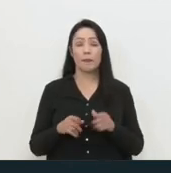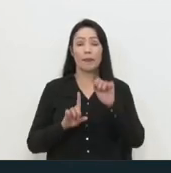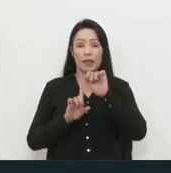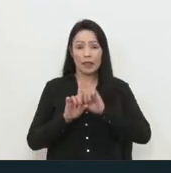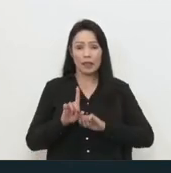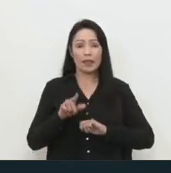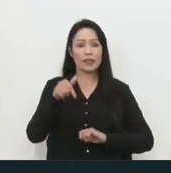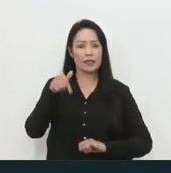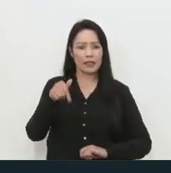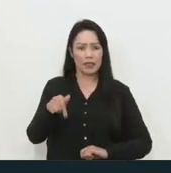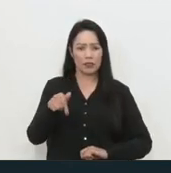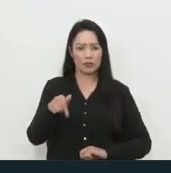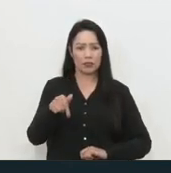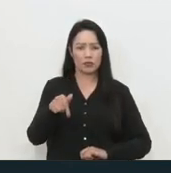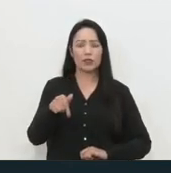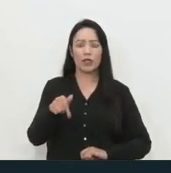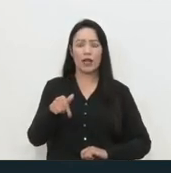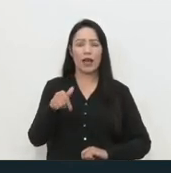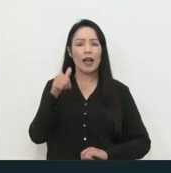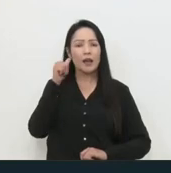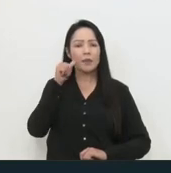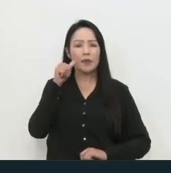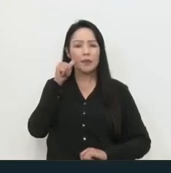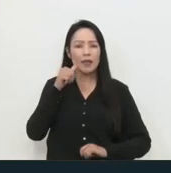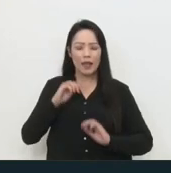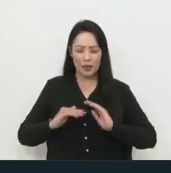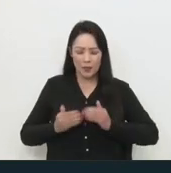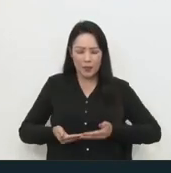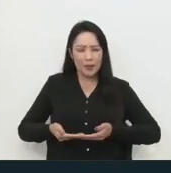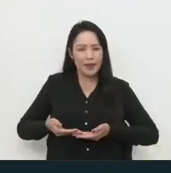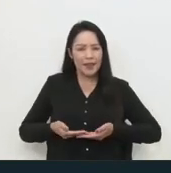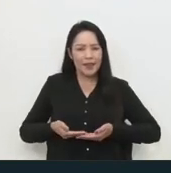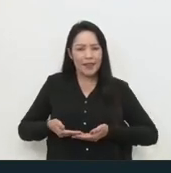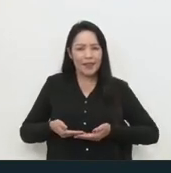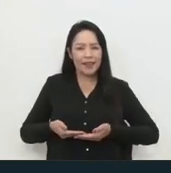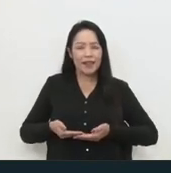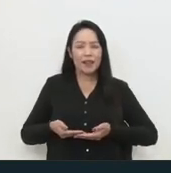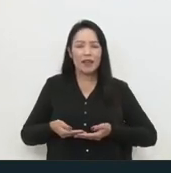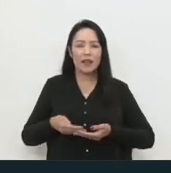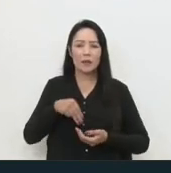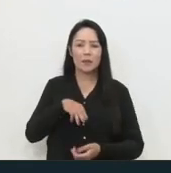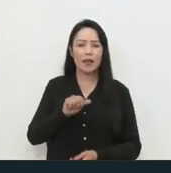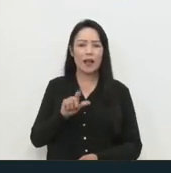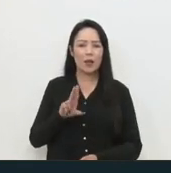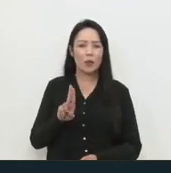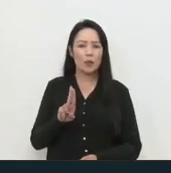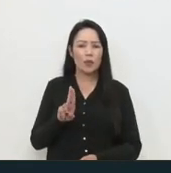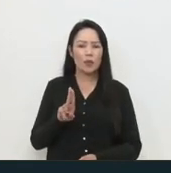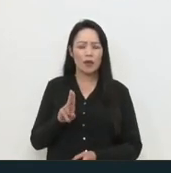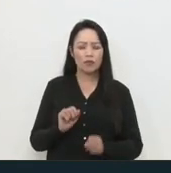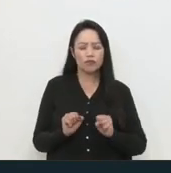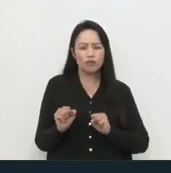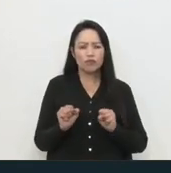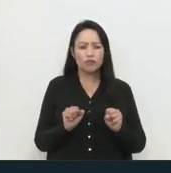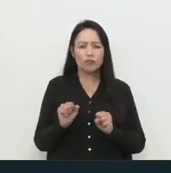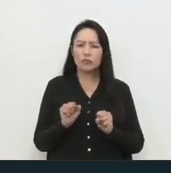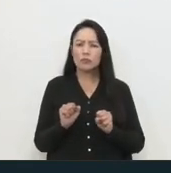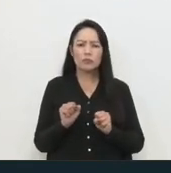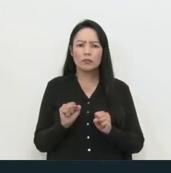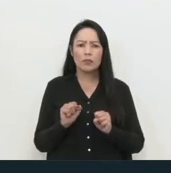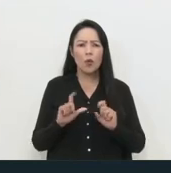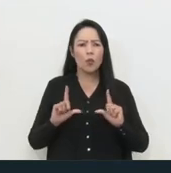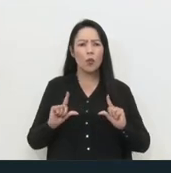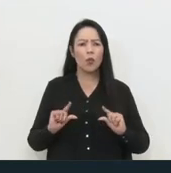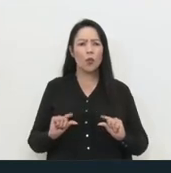a Malu diminuiu o ritmo de movimentação que ela vinha tendo e a médica